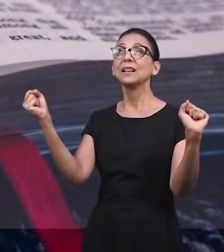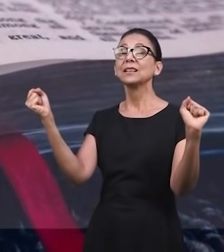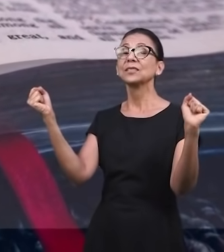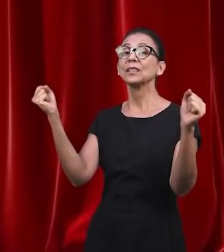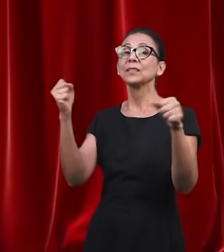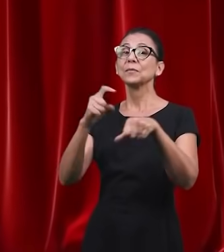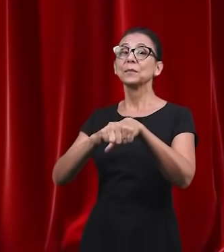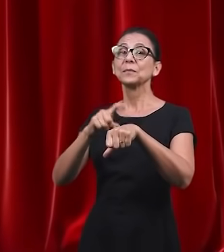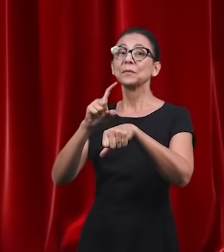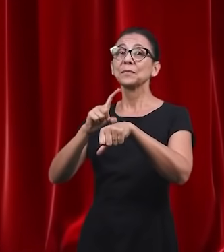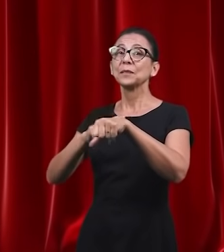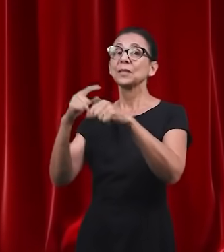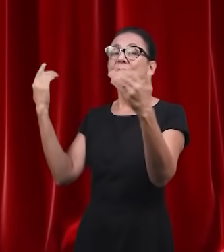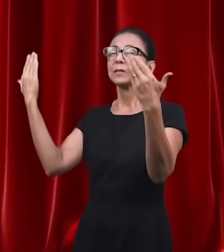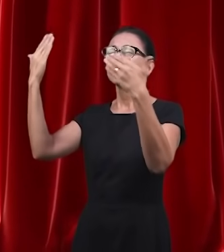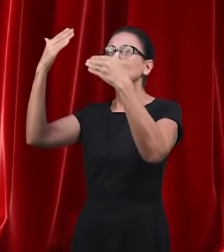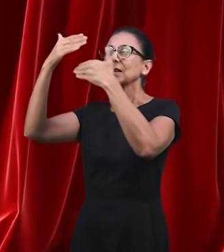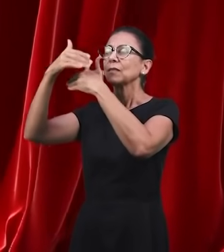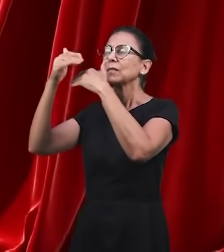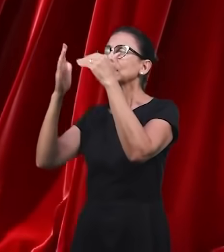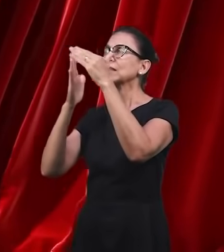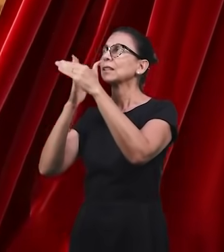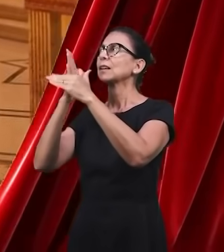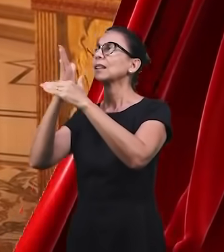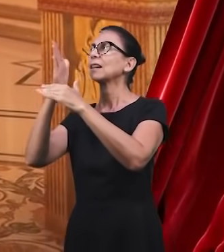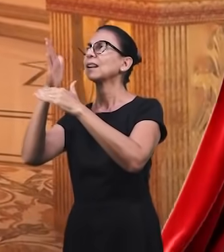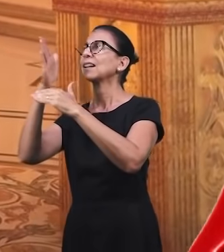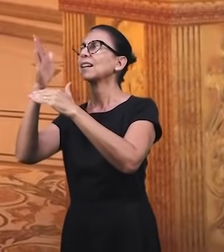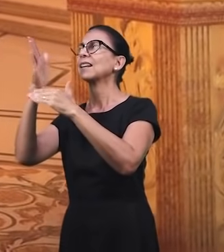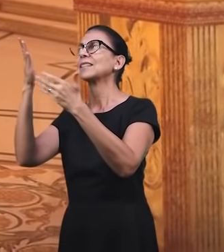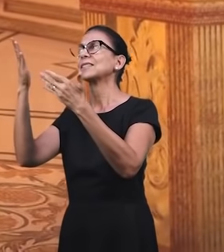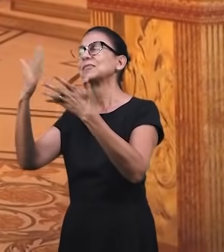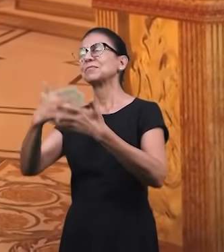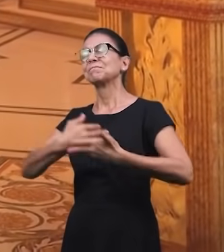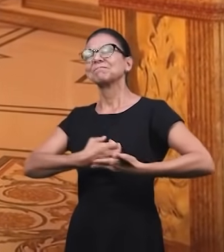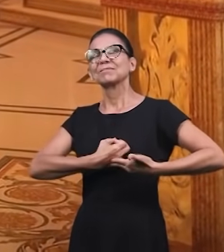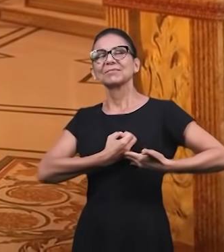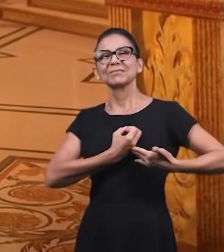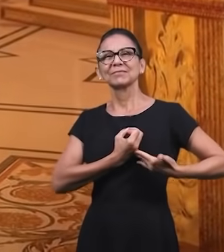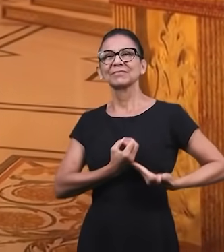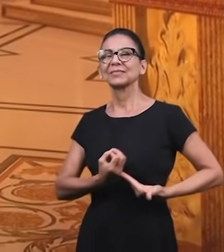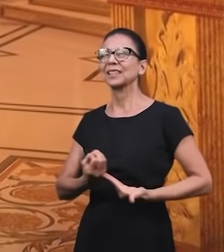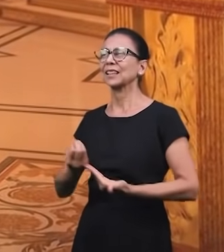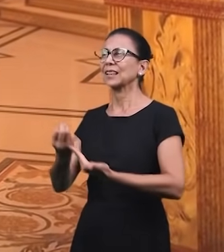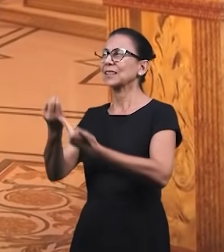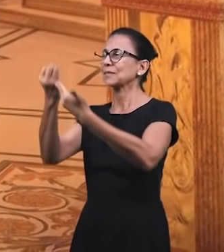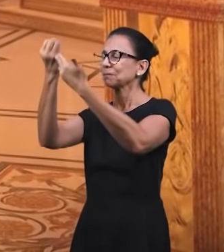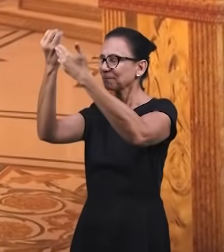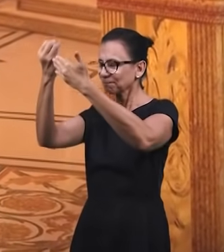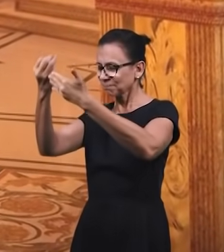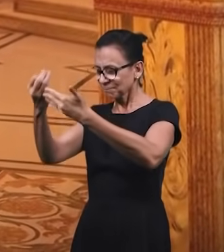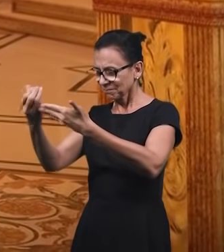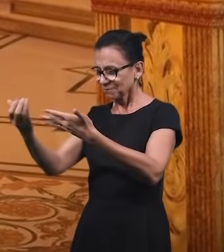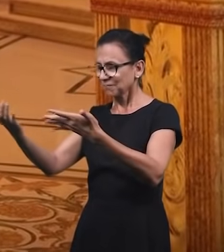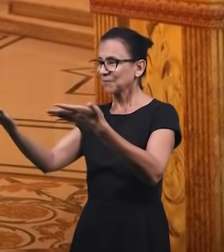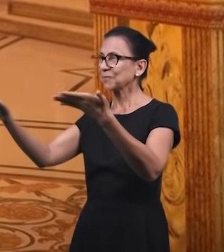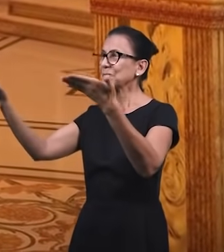libertar. Quando além do véu entrar, irei